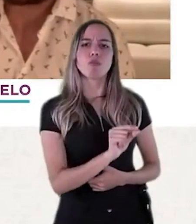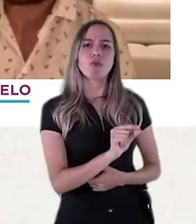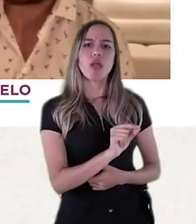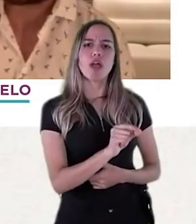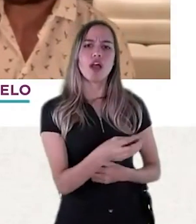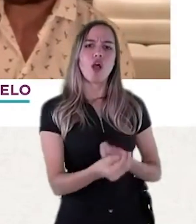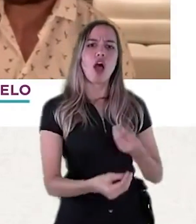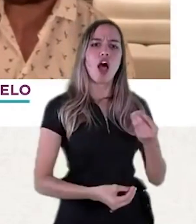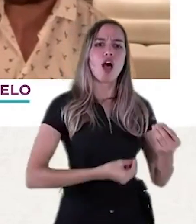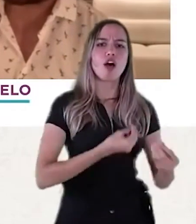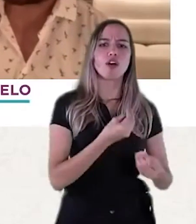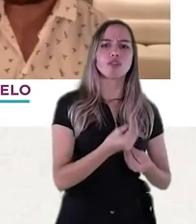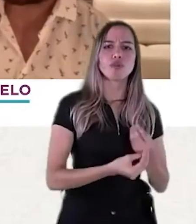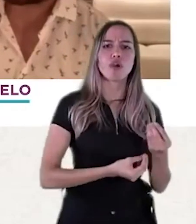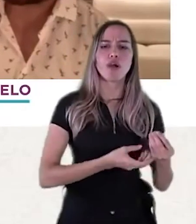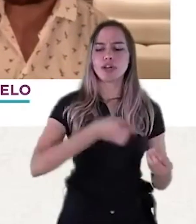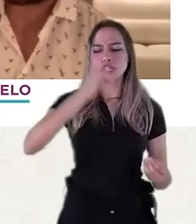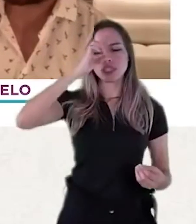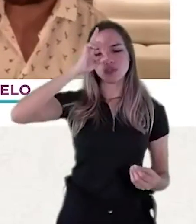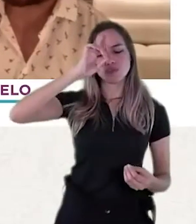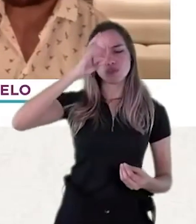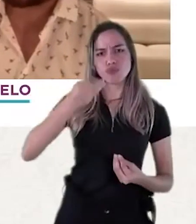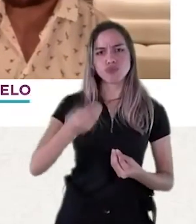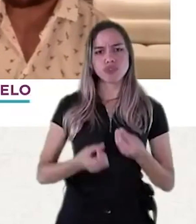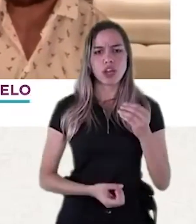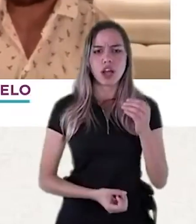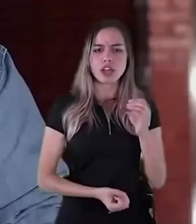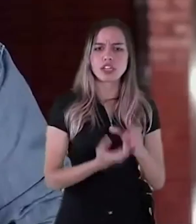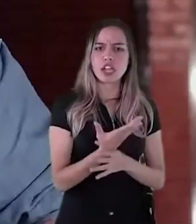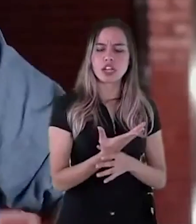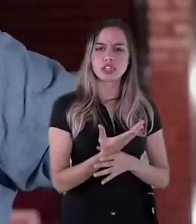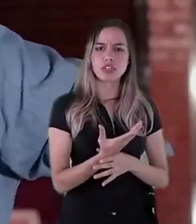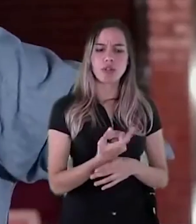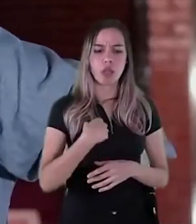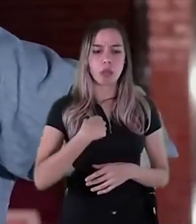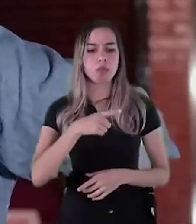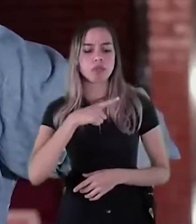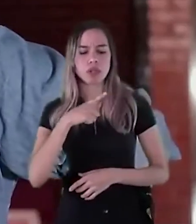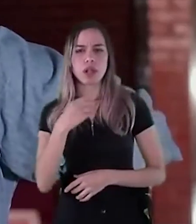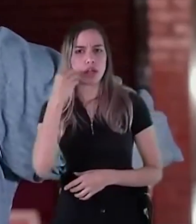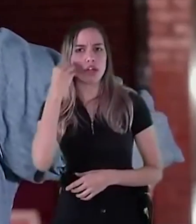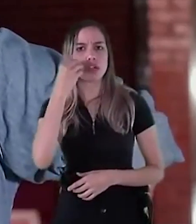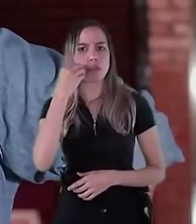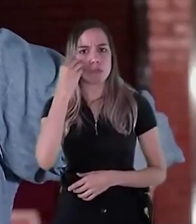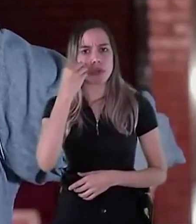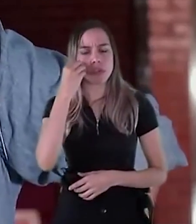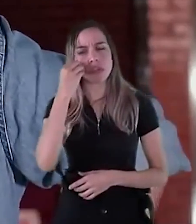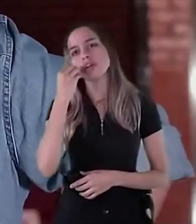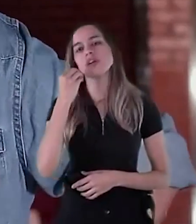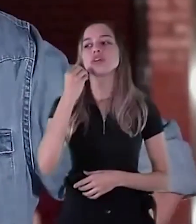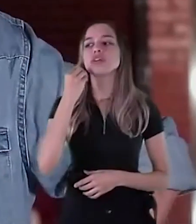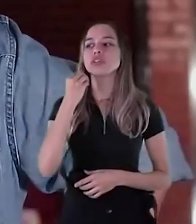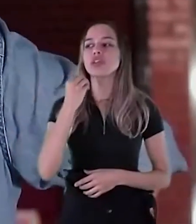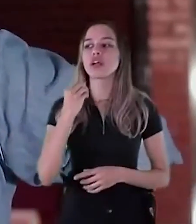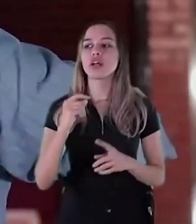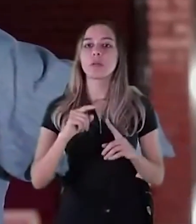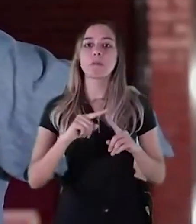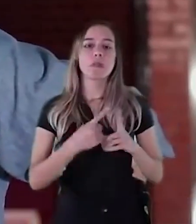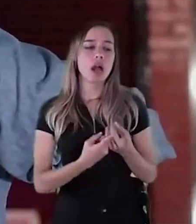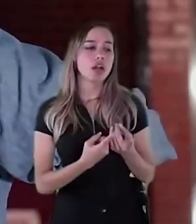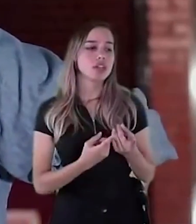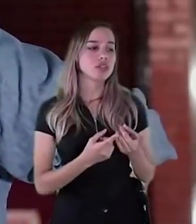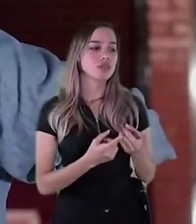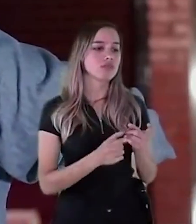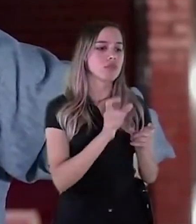rotina íntima da criação. Eu tenho experiência nesses anos todos de trabalho, como cada um lida